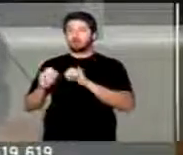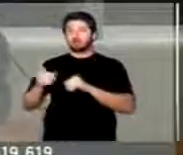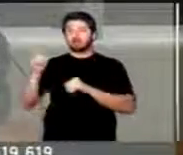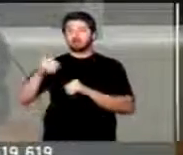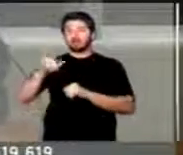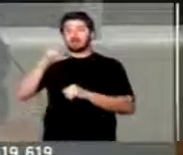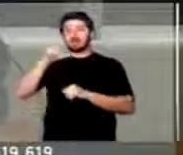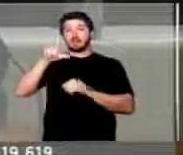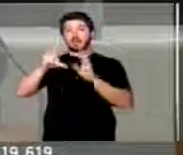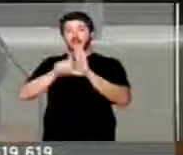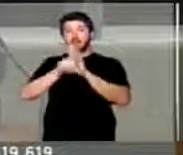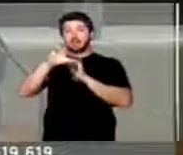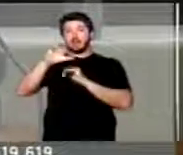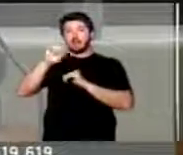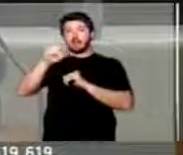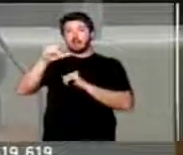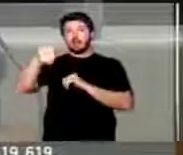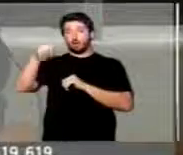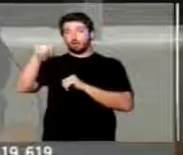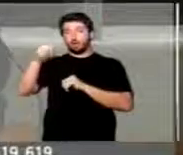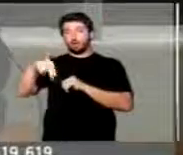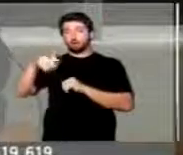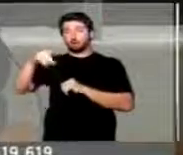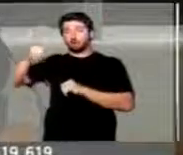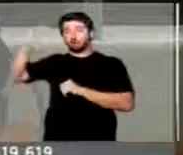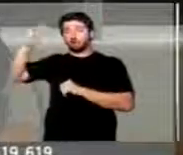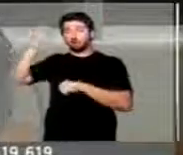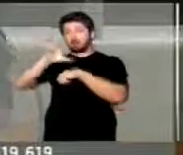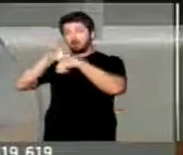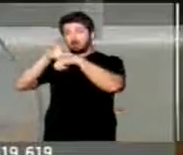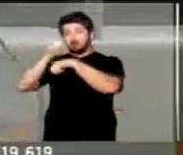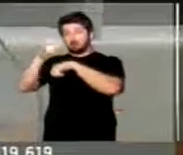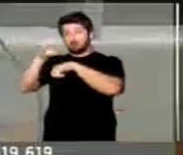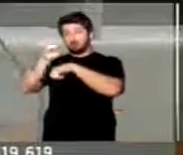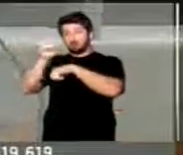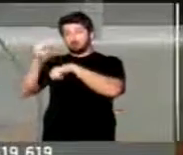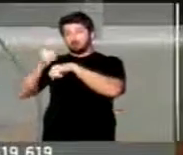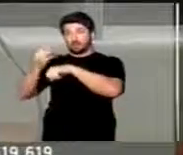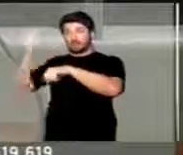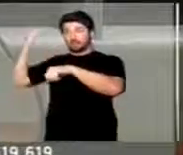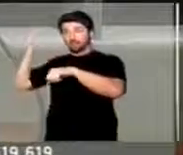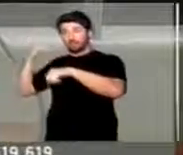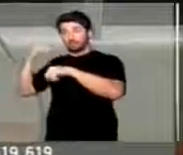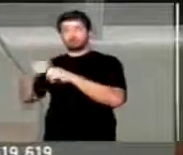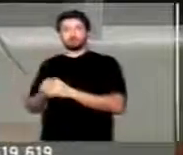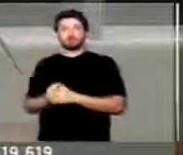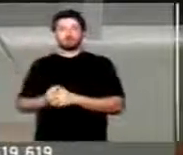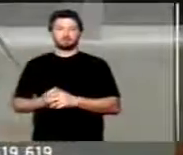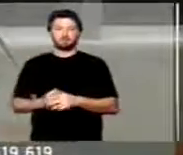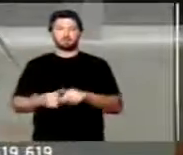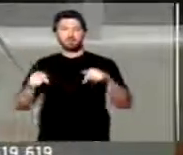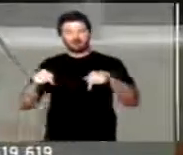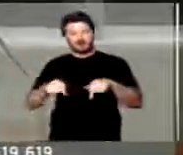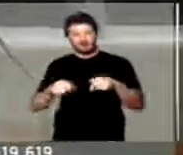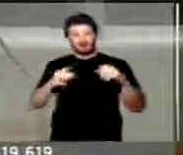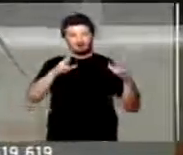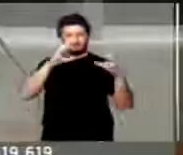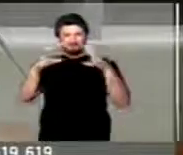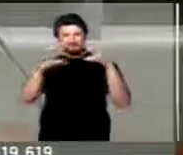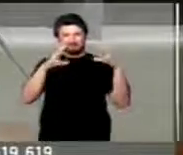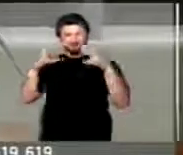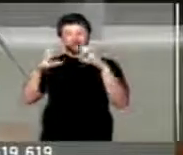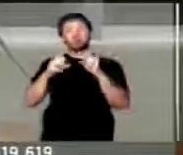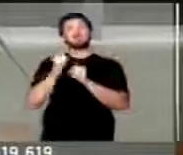Lei Calmon, é anterior à Constituição de 1988. Aqui se briga